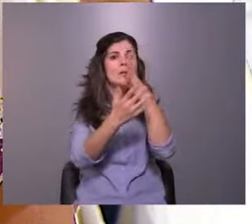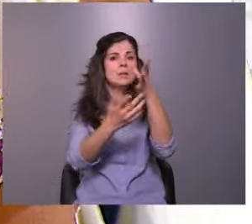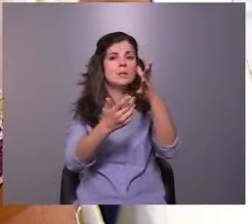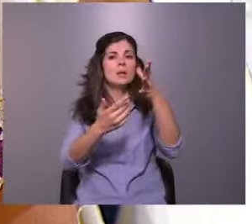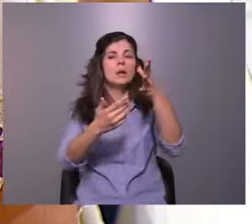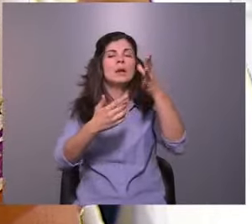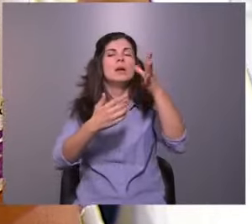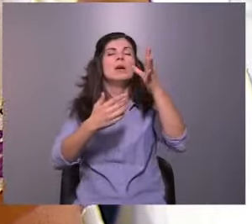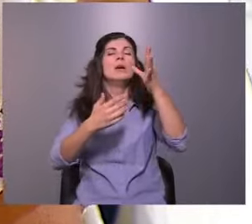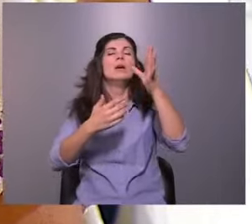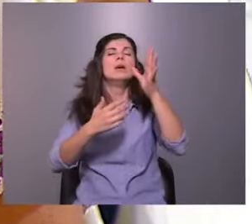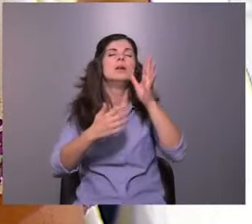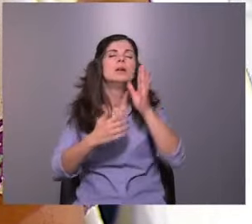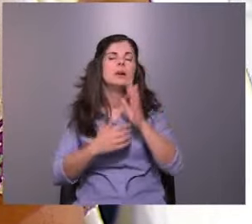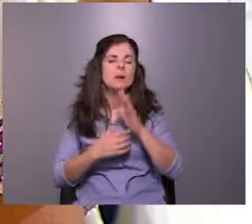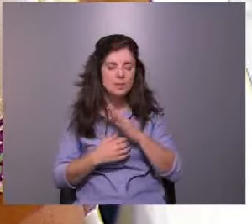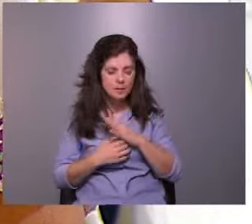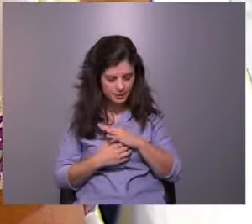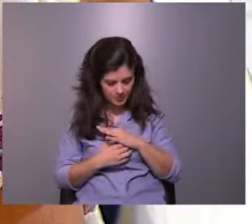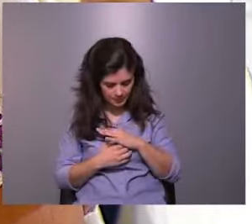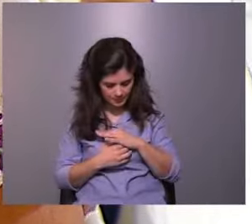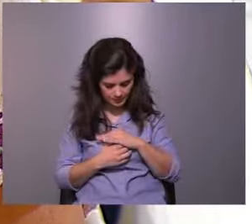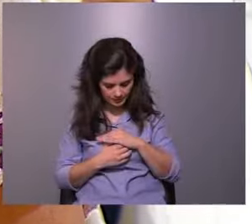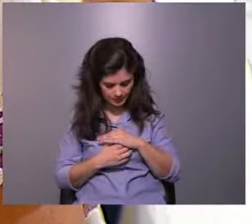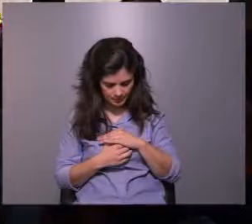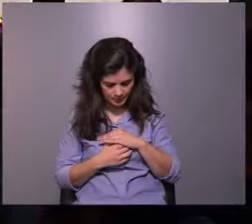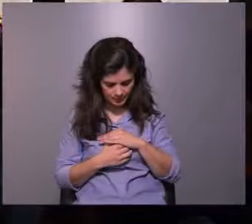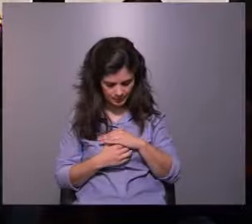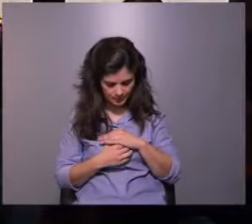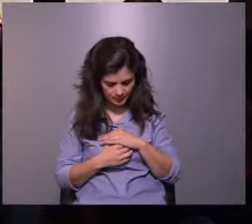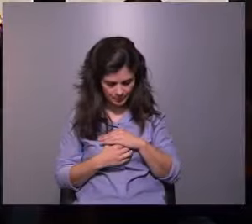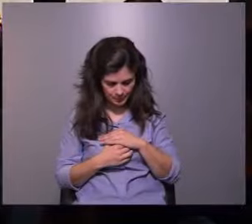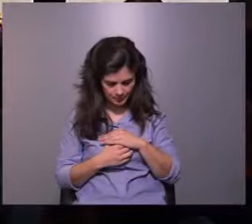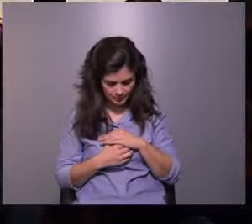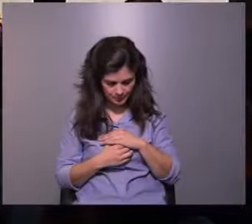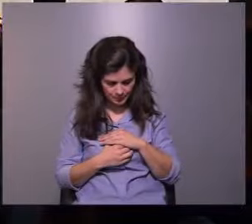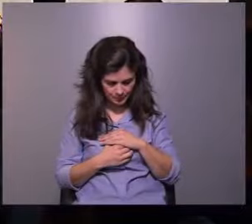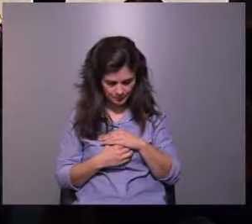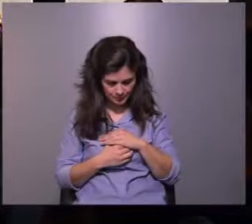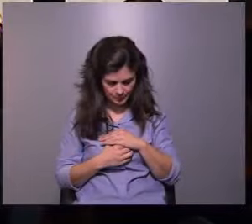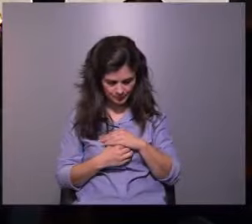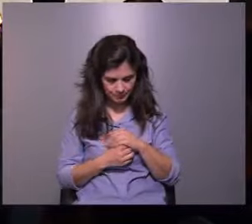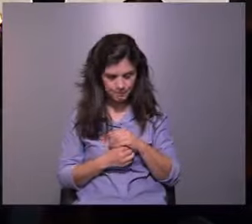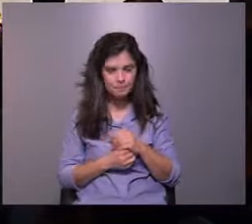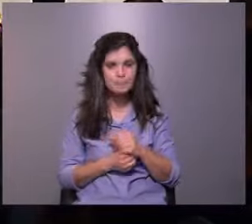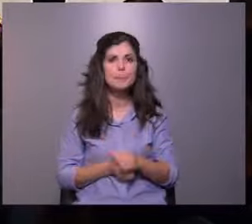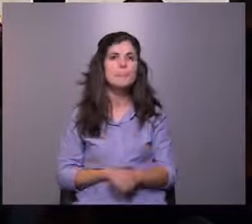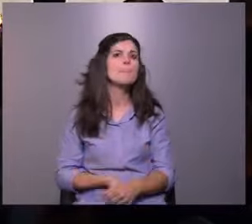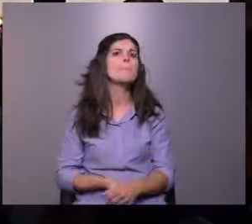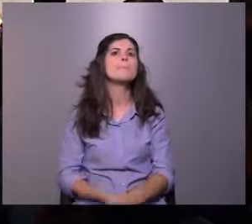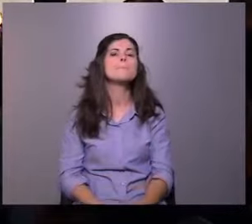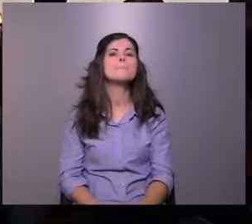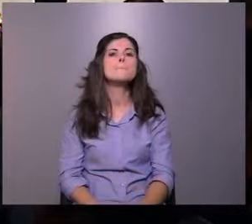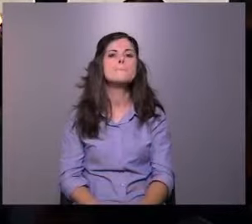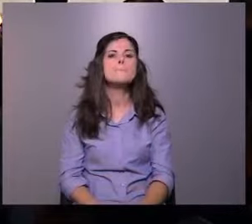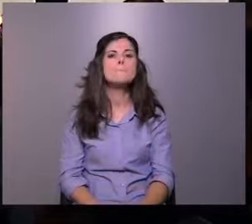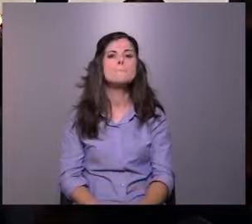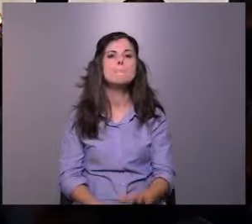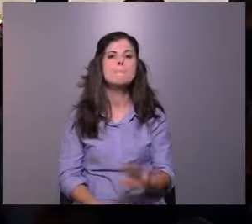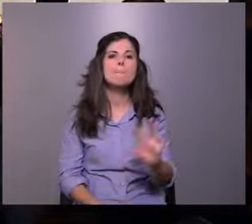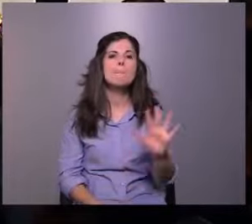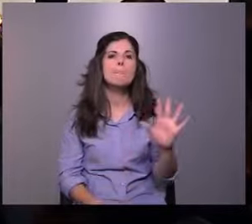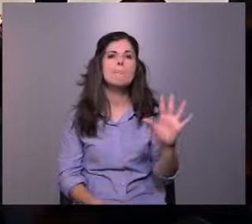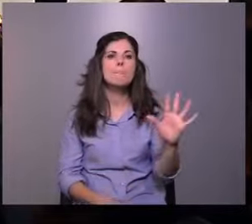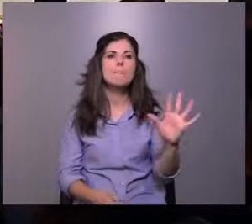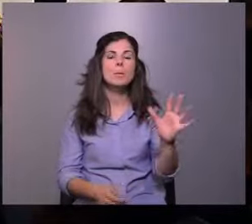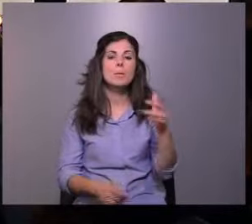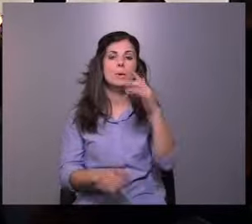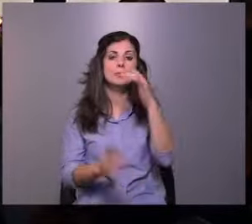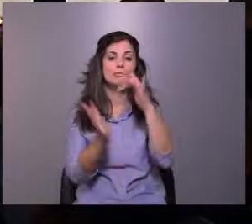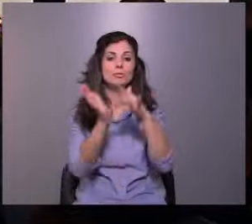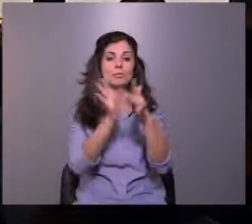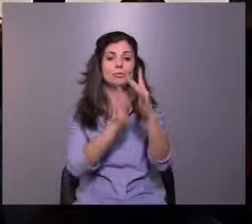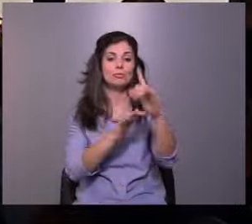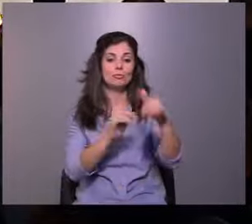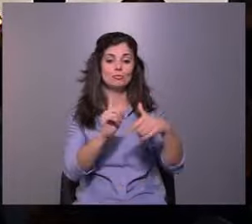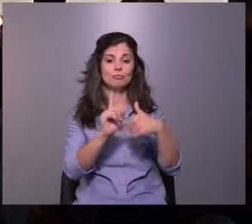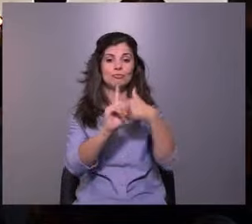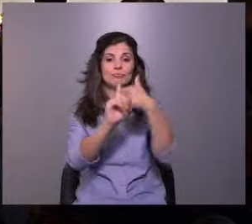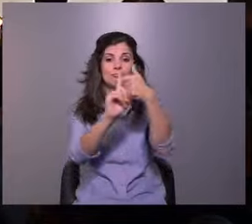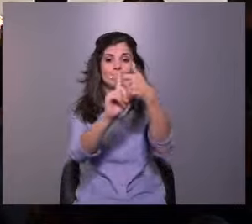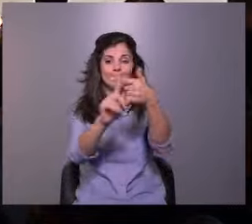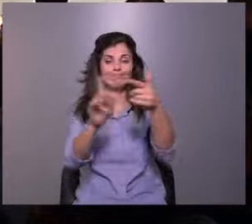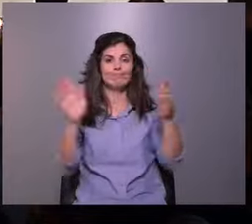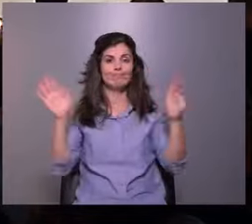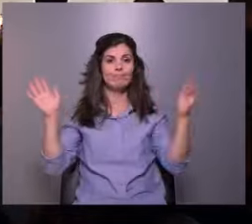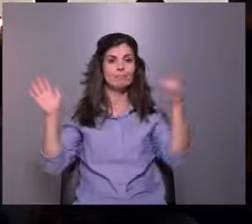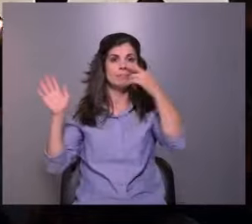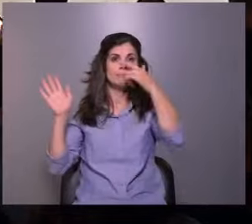zasłona przybytku rozdarła się przez środek. Wtedy Jezus zawołał donośnym głosem: